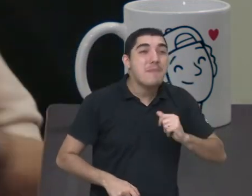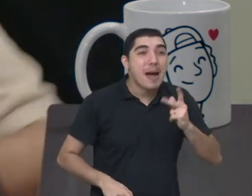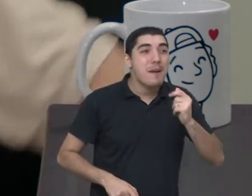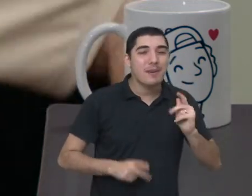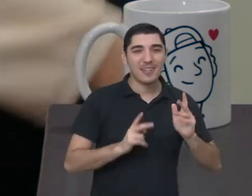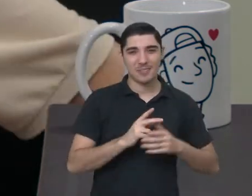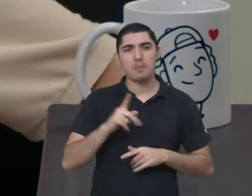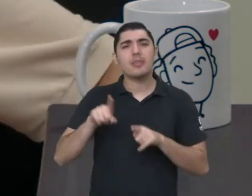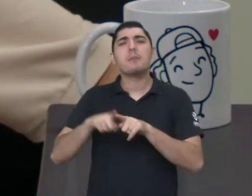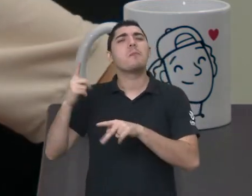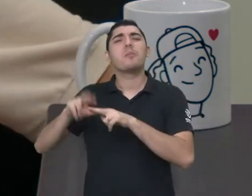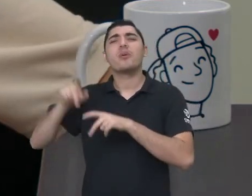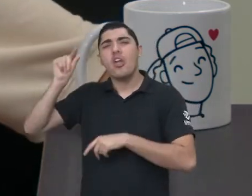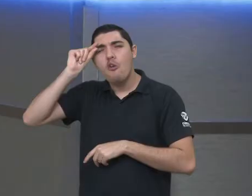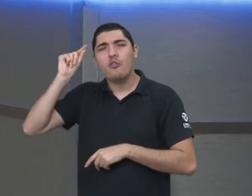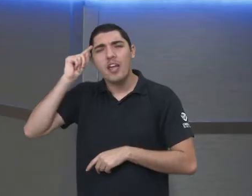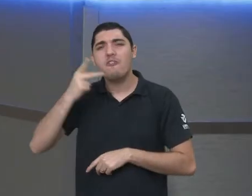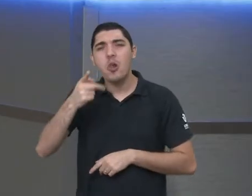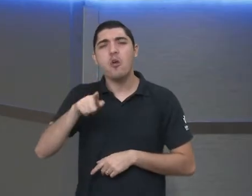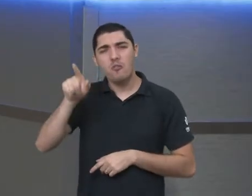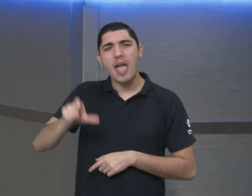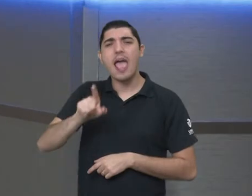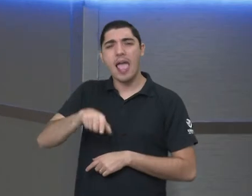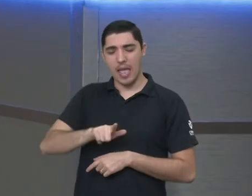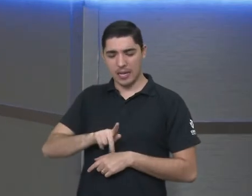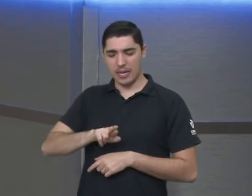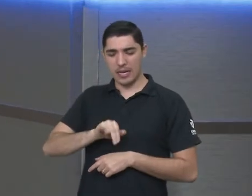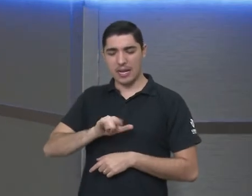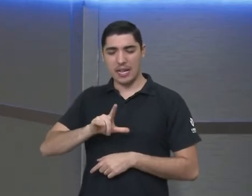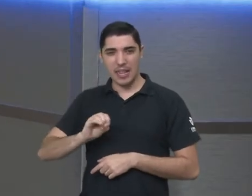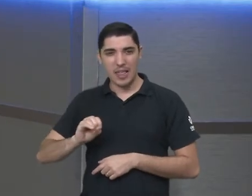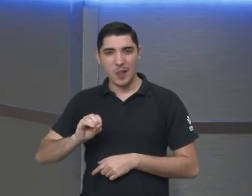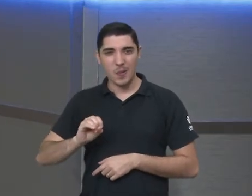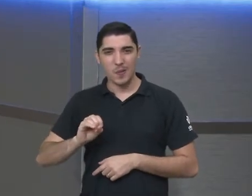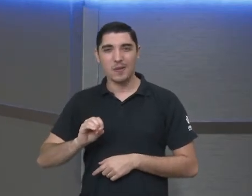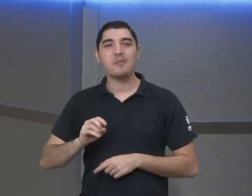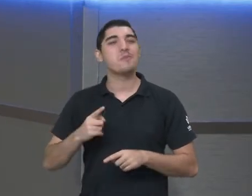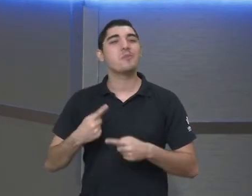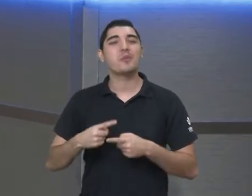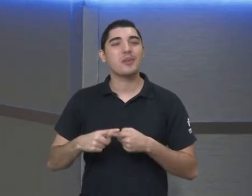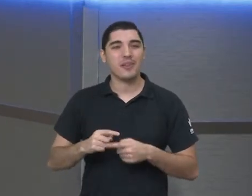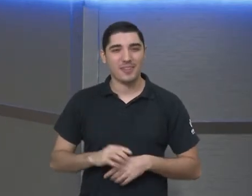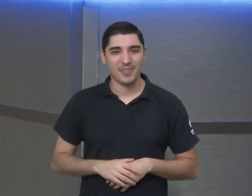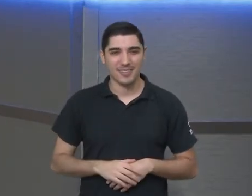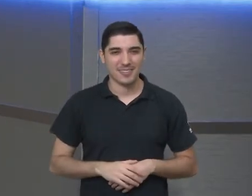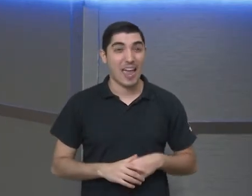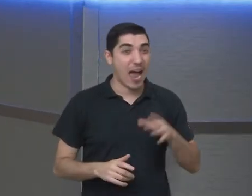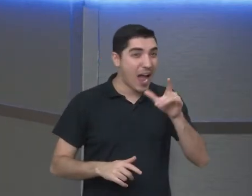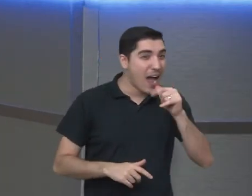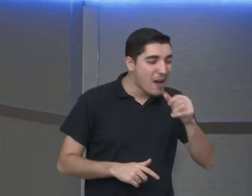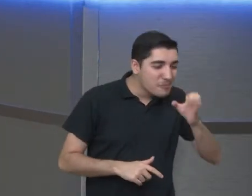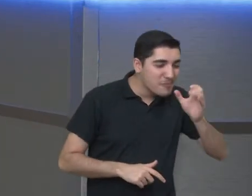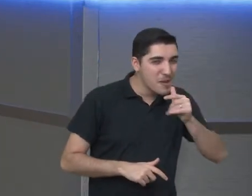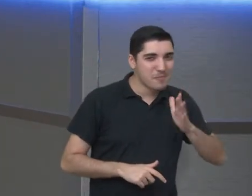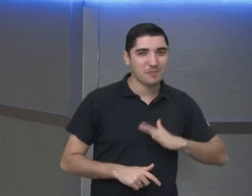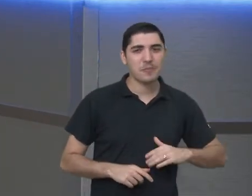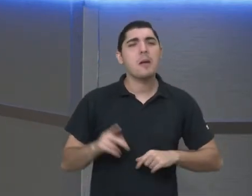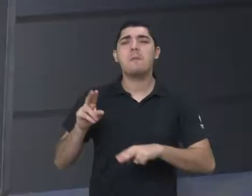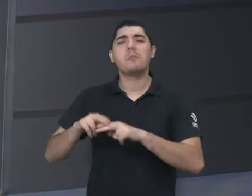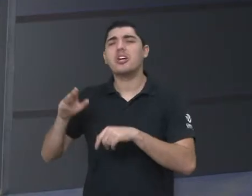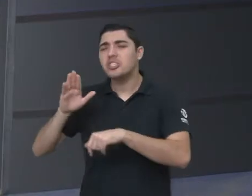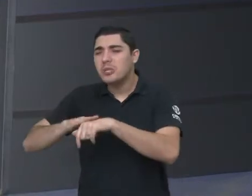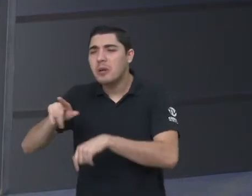do Bandeira, ia entrevistar o juiz no meio do jogo. A outra briga que eu presenciei, eu estava de longe, era a semifinal do Campeonato Brasileiro